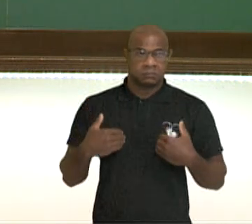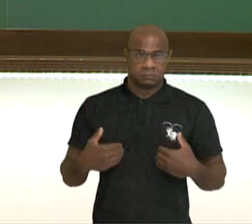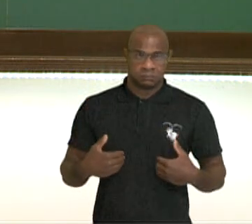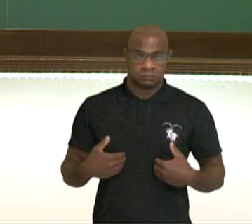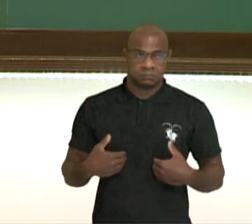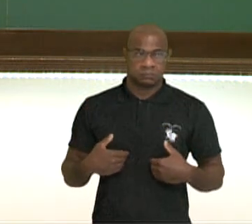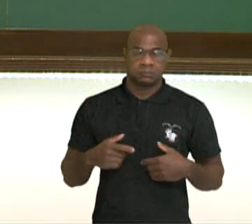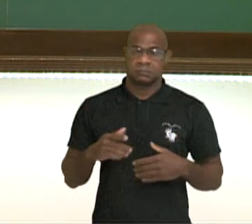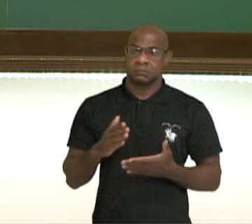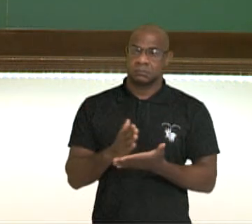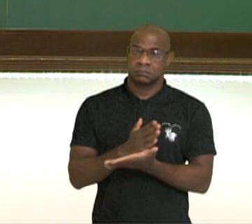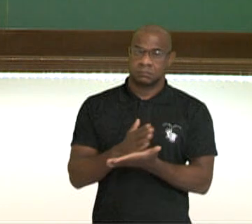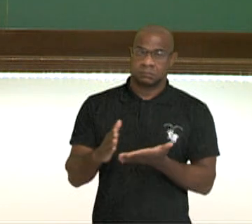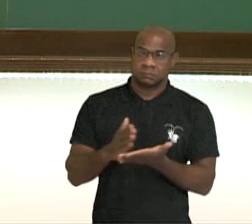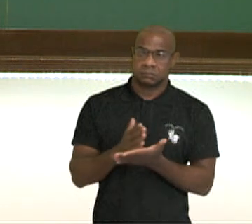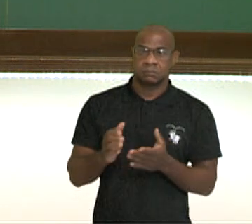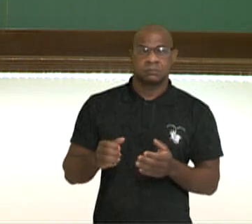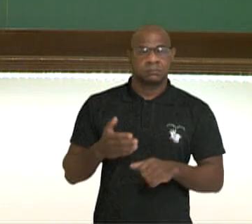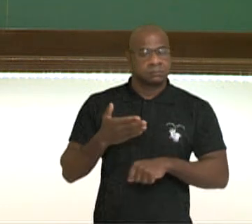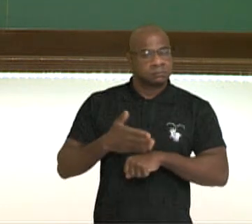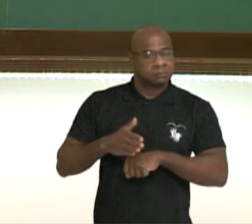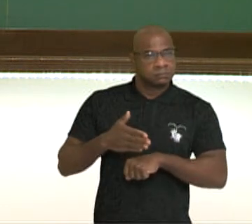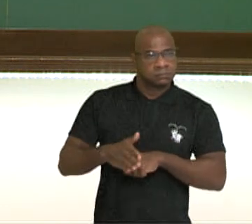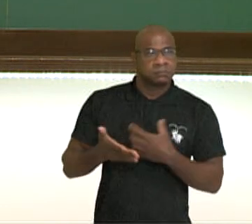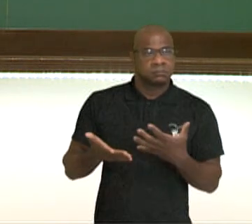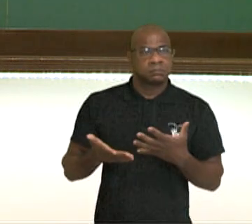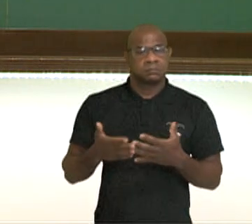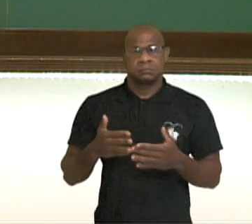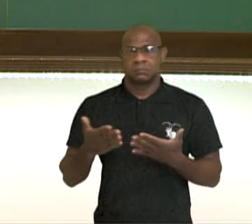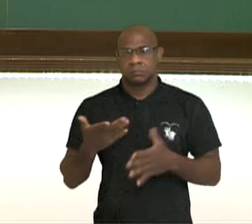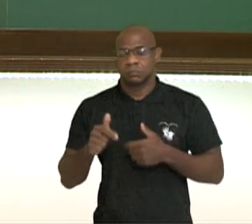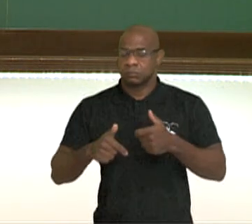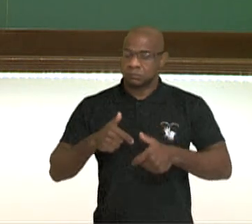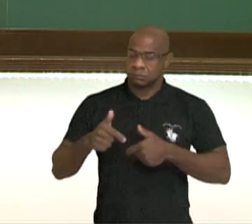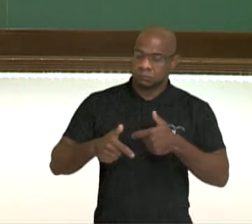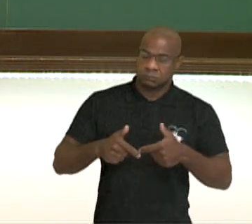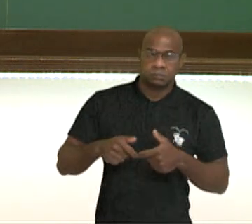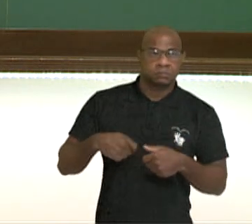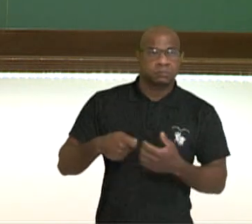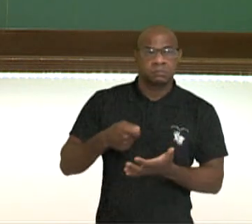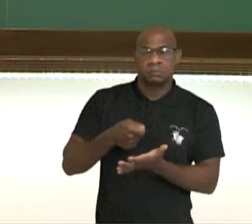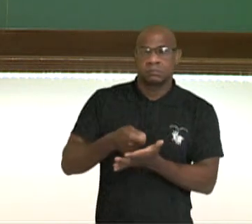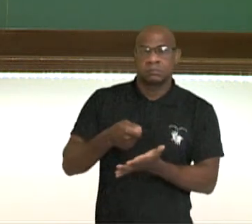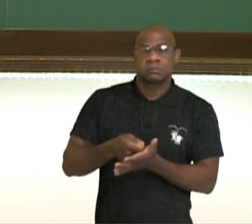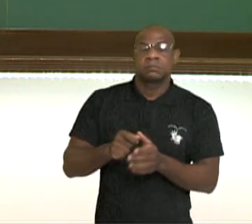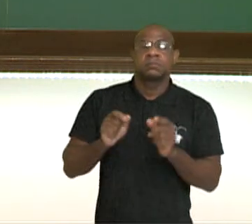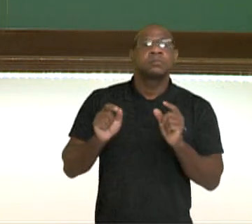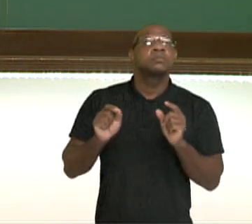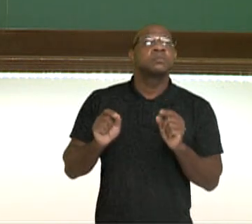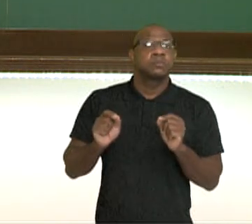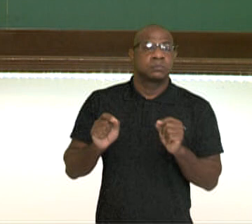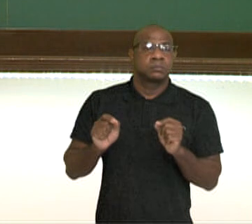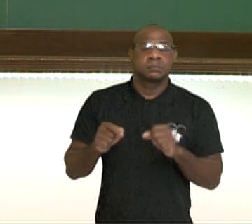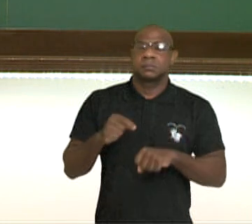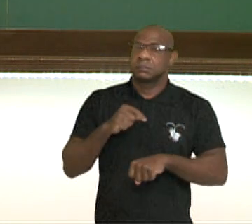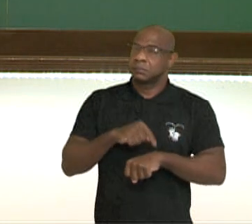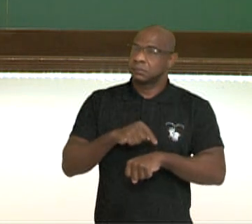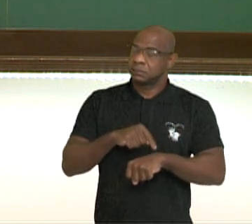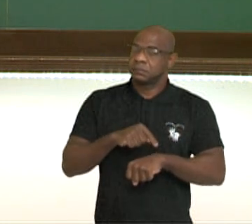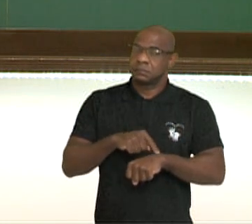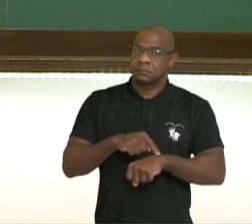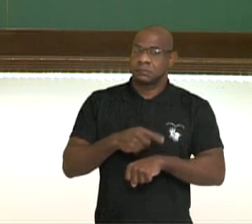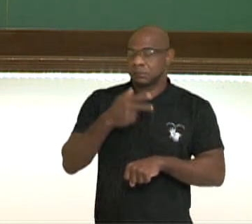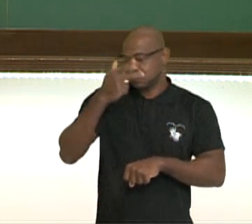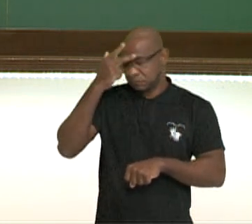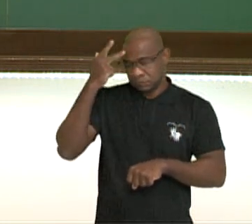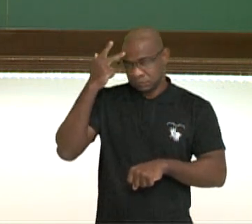porque em alguns exercícios, alguns trabalhos, algumas funções exige mais também, né, das